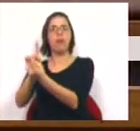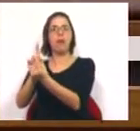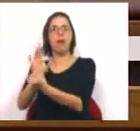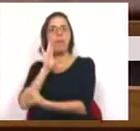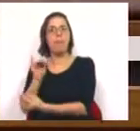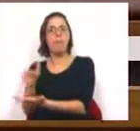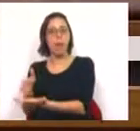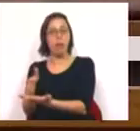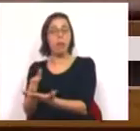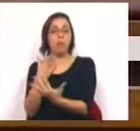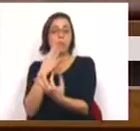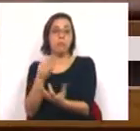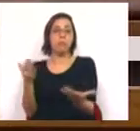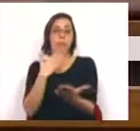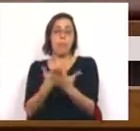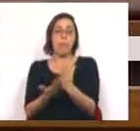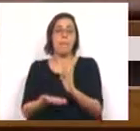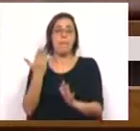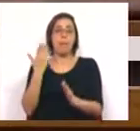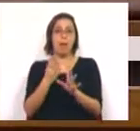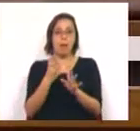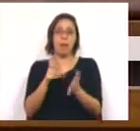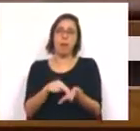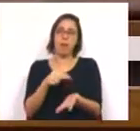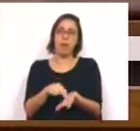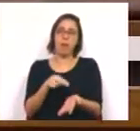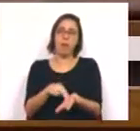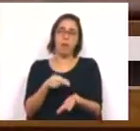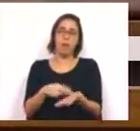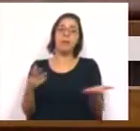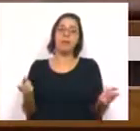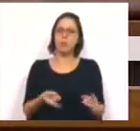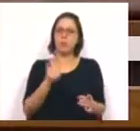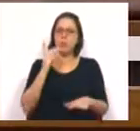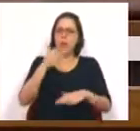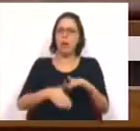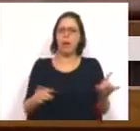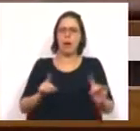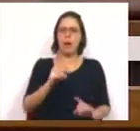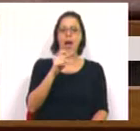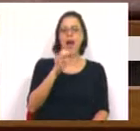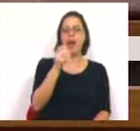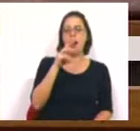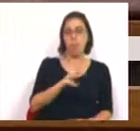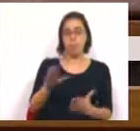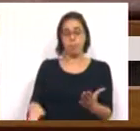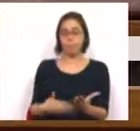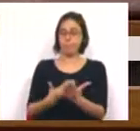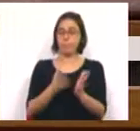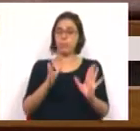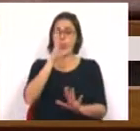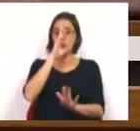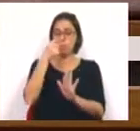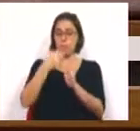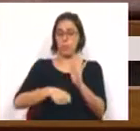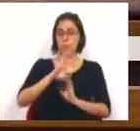serviço do banco, o que naturalmente aumenta as filas de espera. Não será certamente por acaso que a ANACOM propôs já ao Governo que